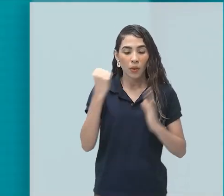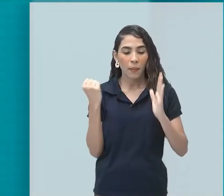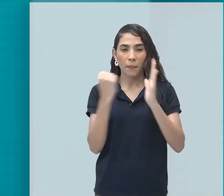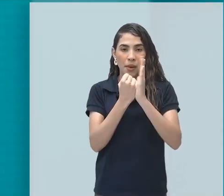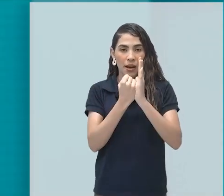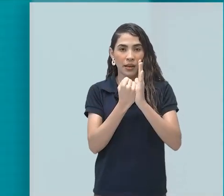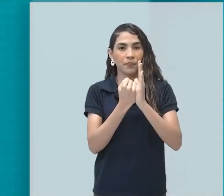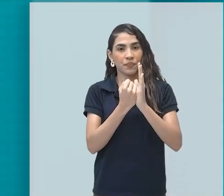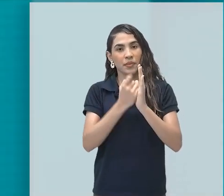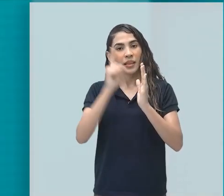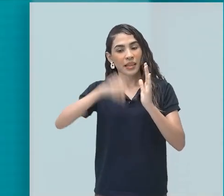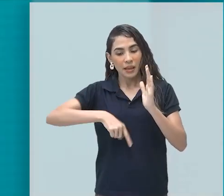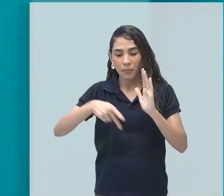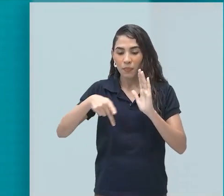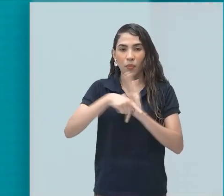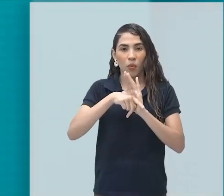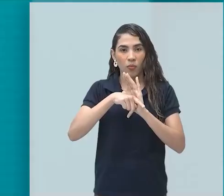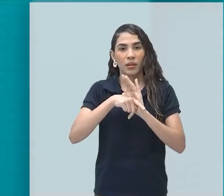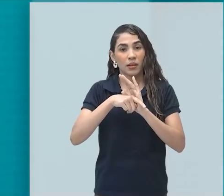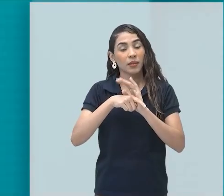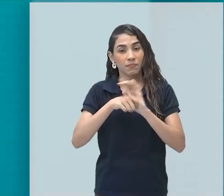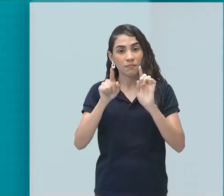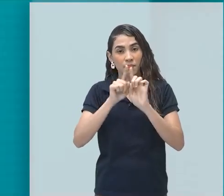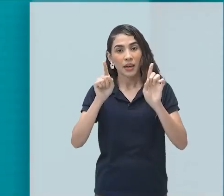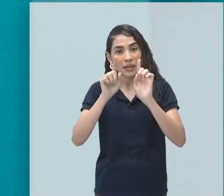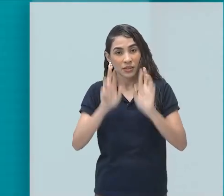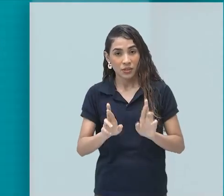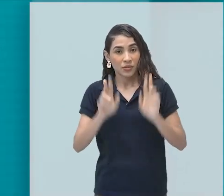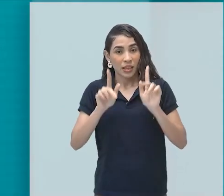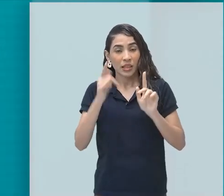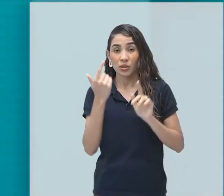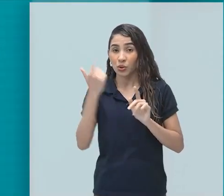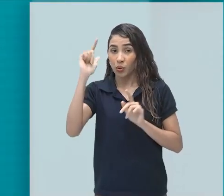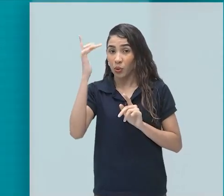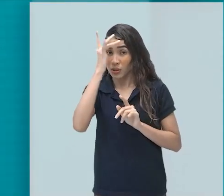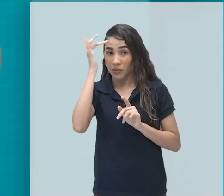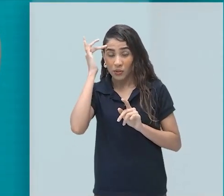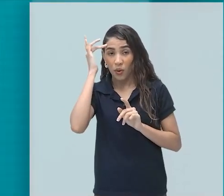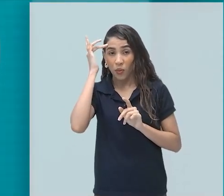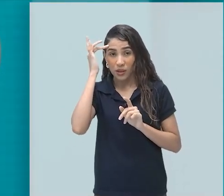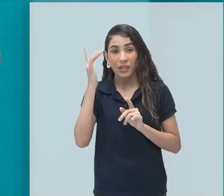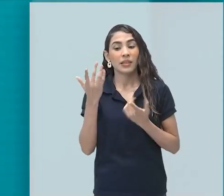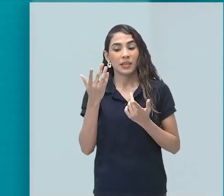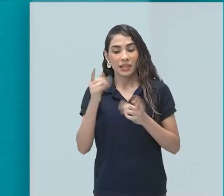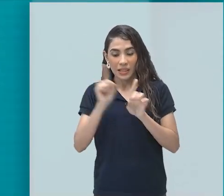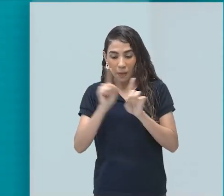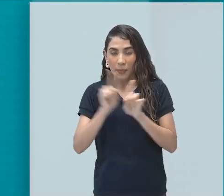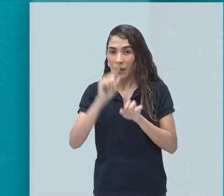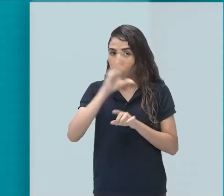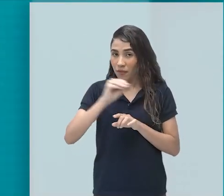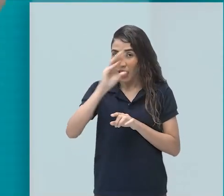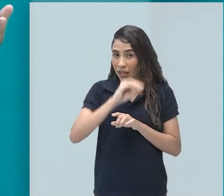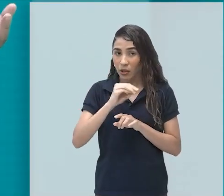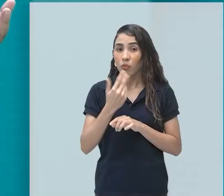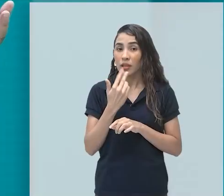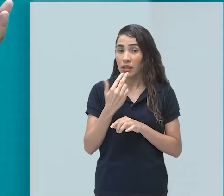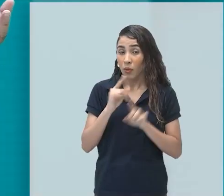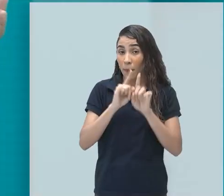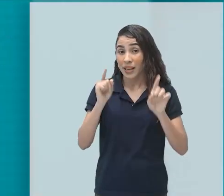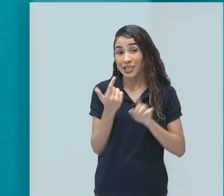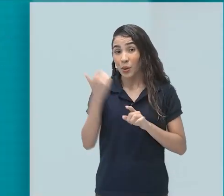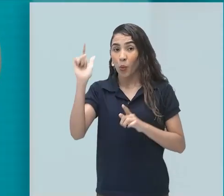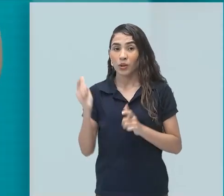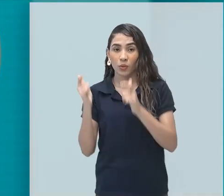marcas que são específicas e que são diferentes de outros falantes que falam a mesma língua, mas estão em outra